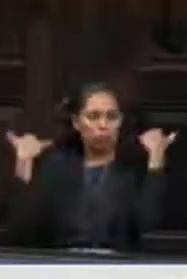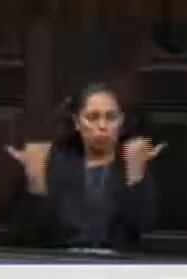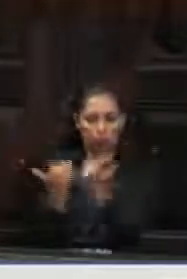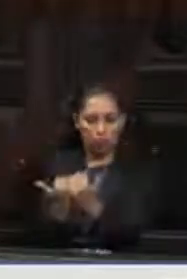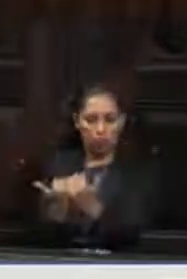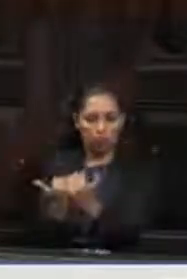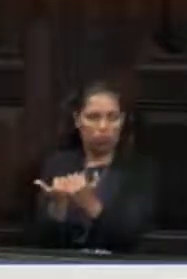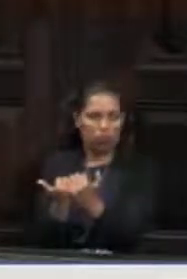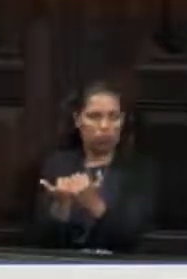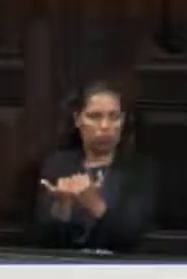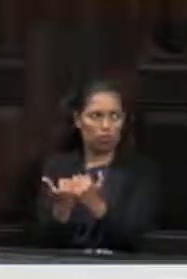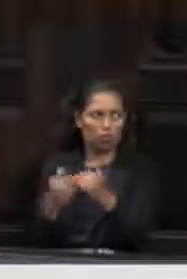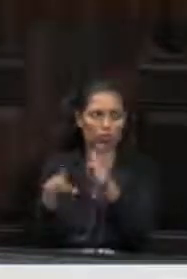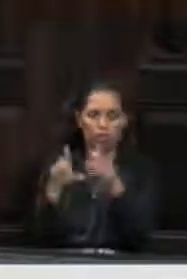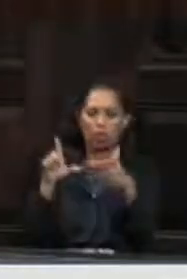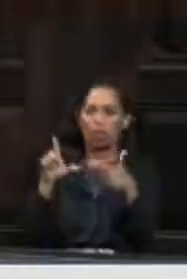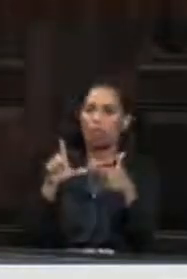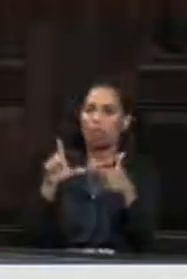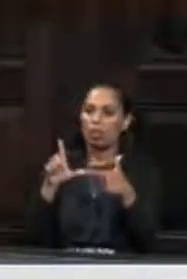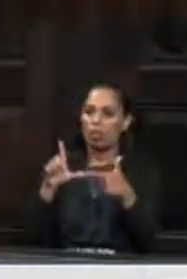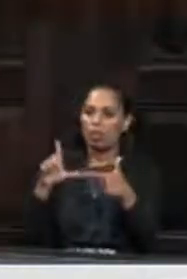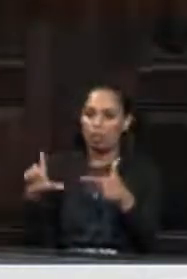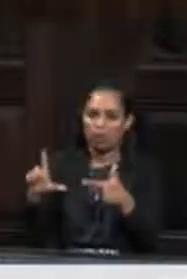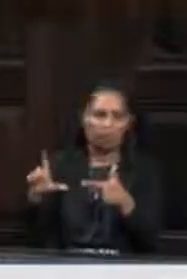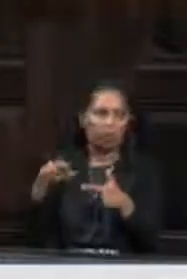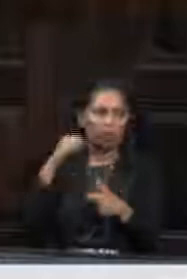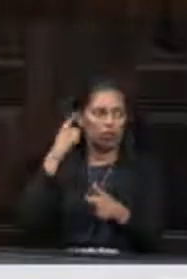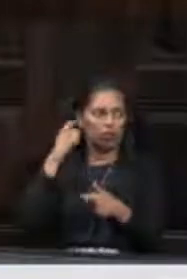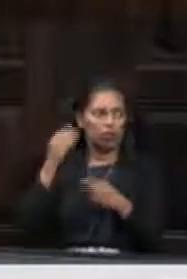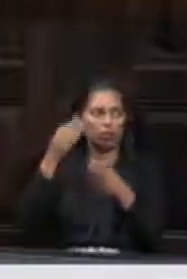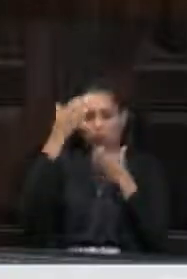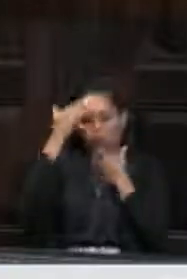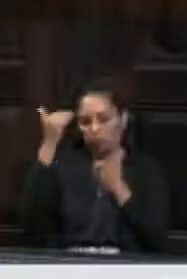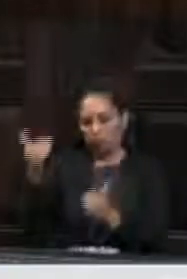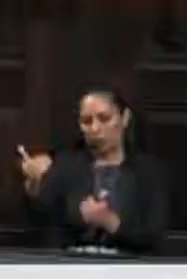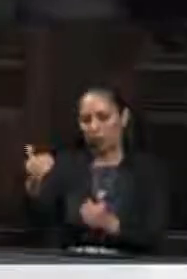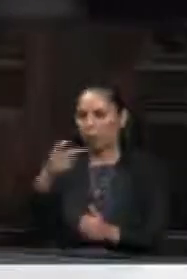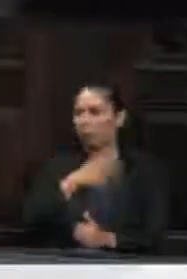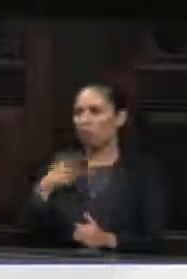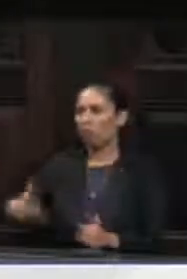Nacional em legislar sobre a matéria. Muito obrigada, senhor presidente.